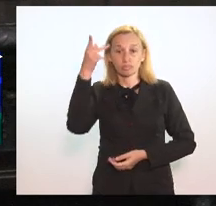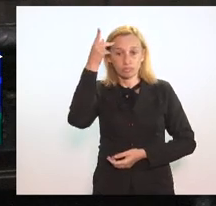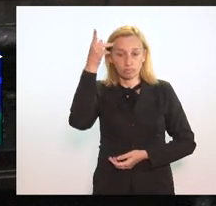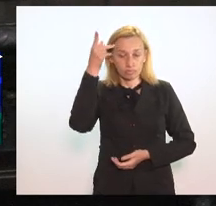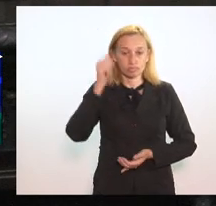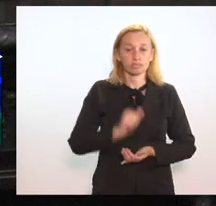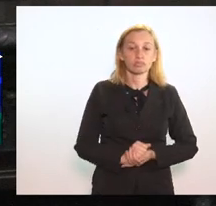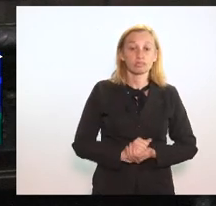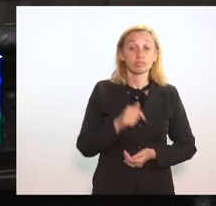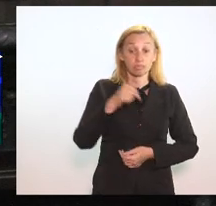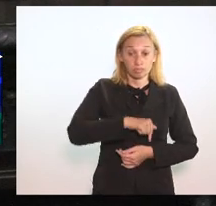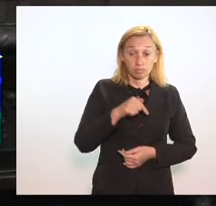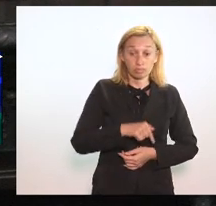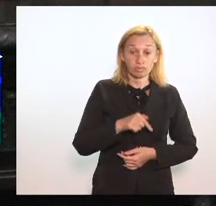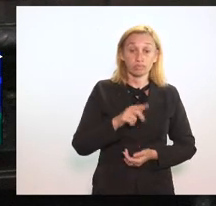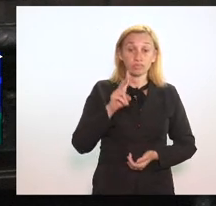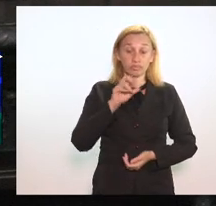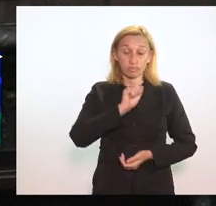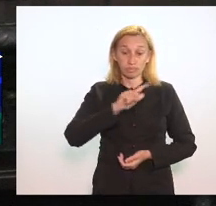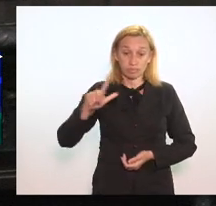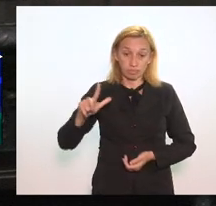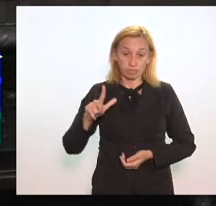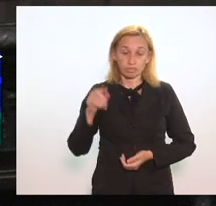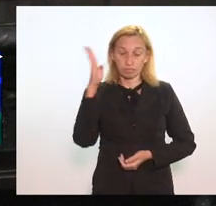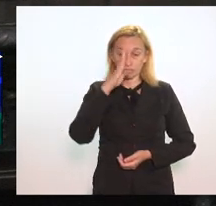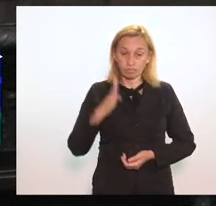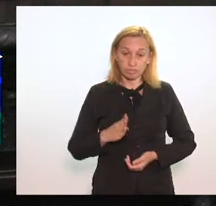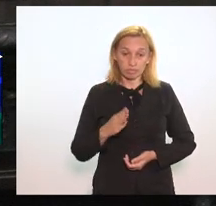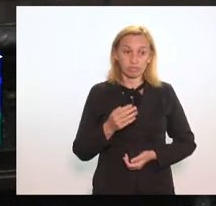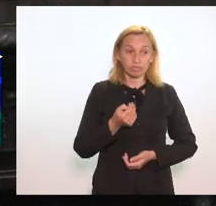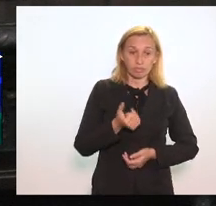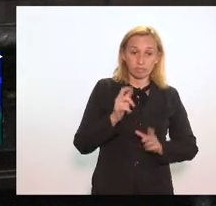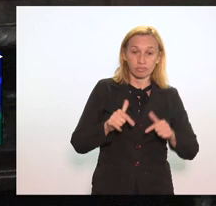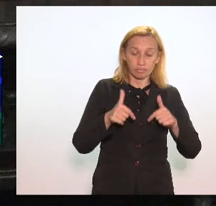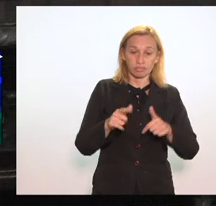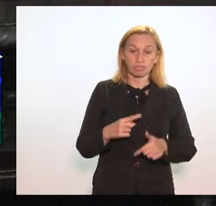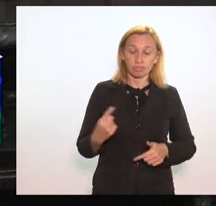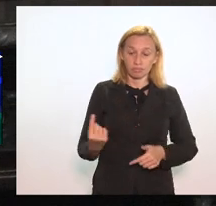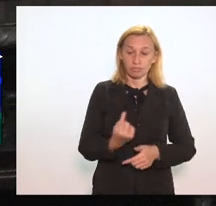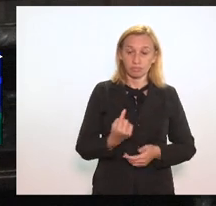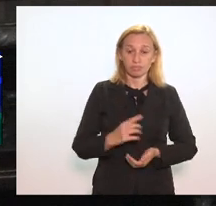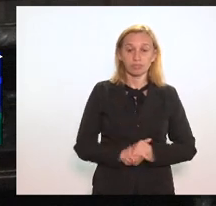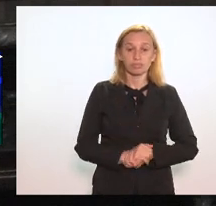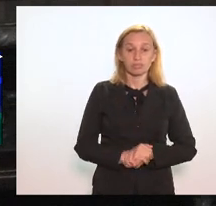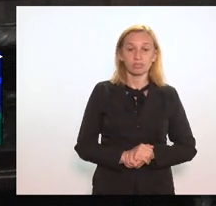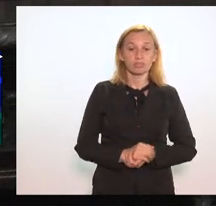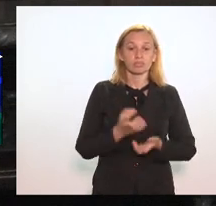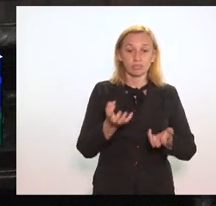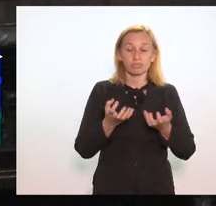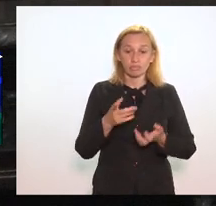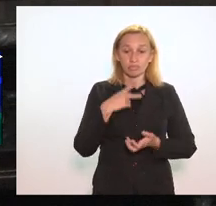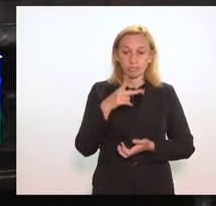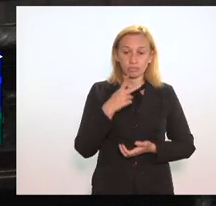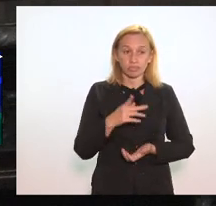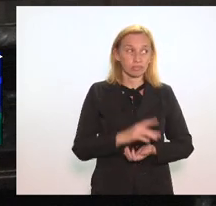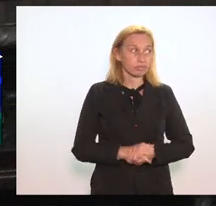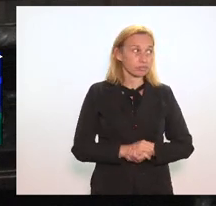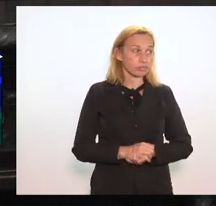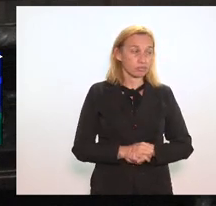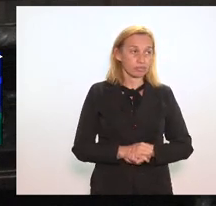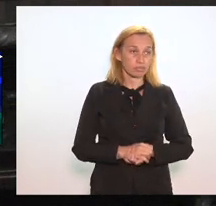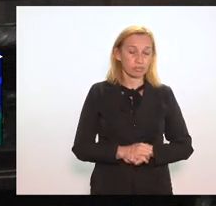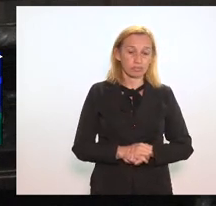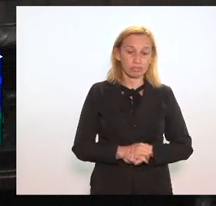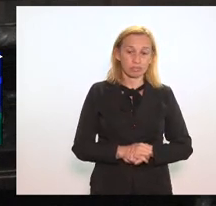Paulo e aqui o Vital Brasil pouco fez ao longo dessa pandemia E aí eu queria tirar esse termo